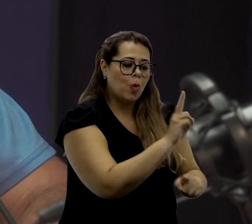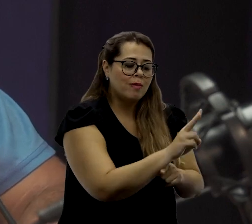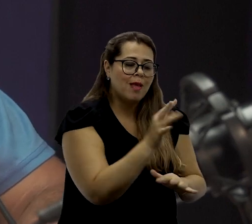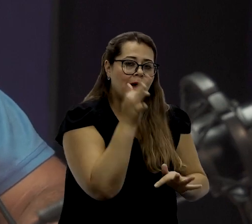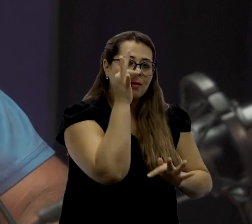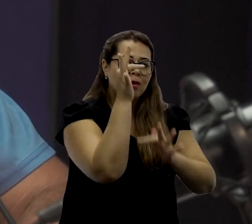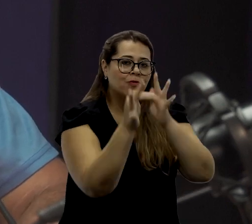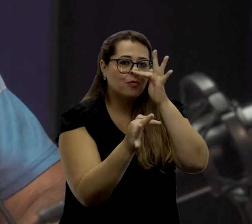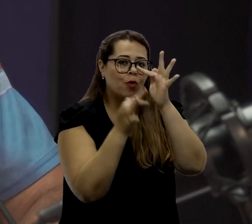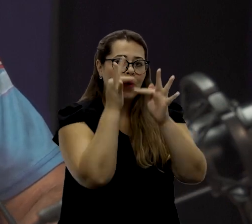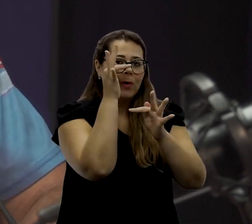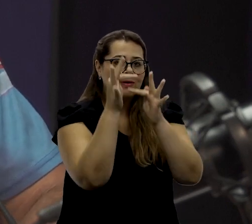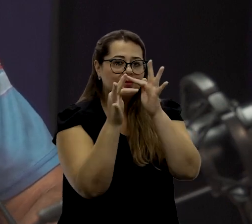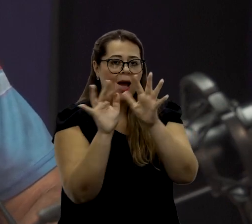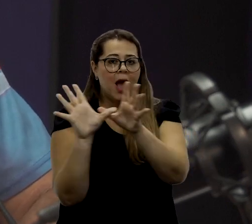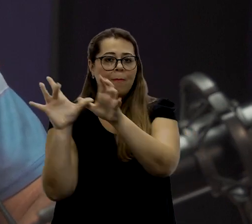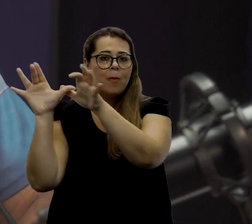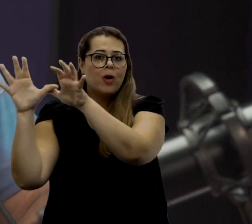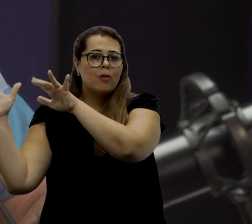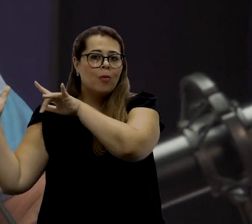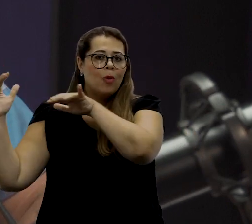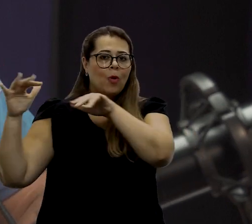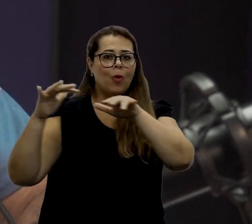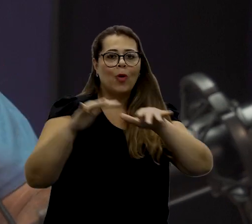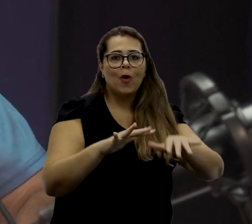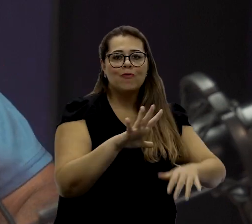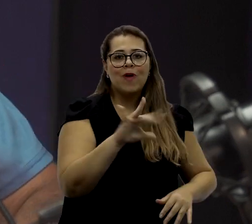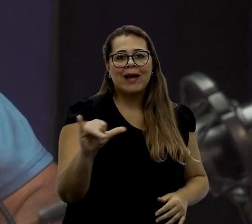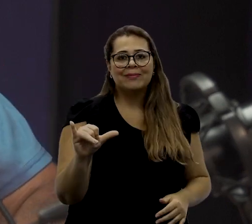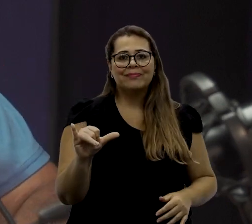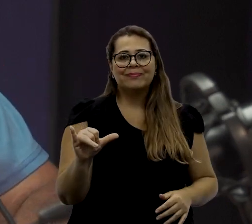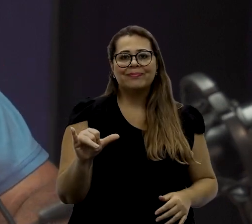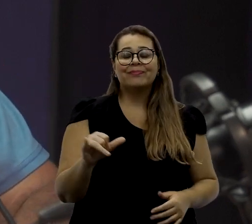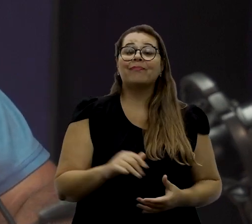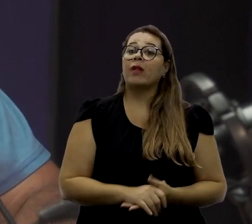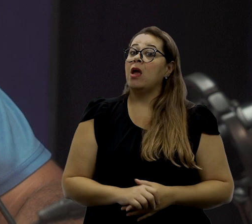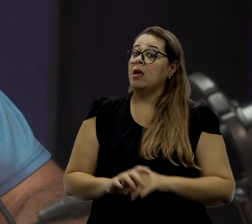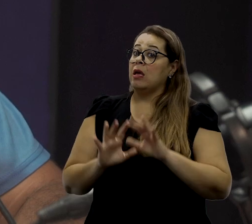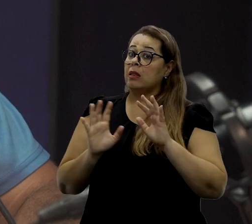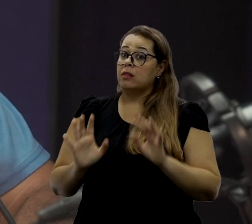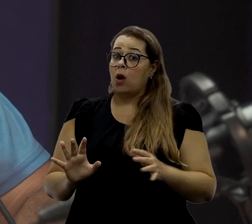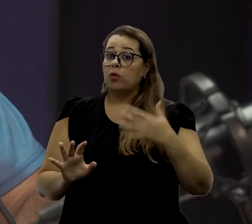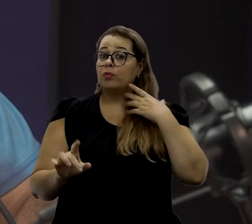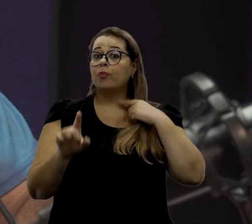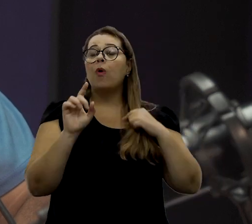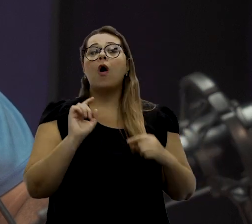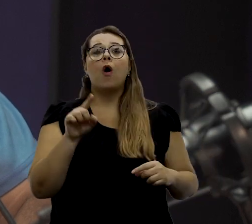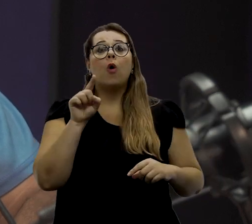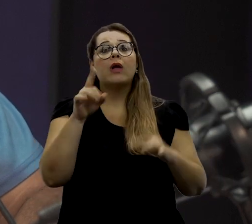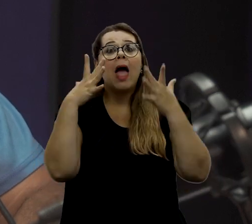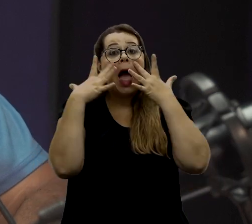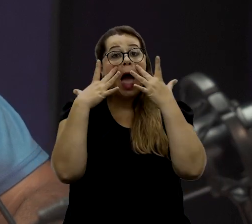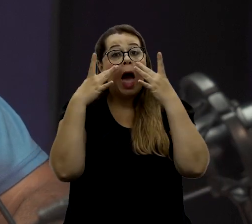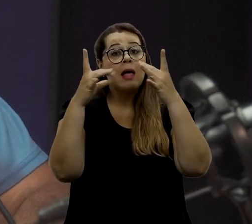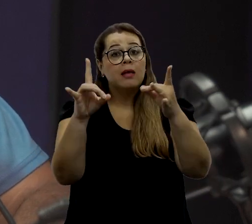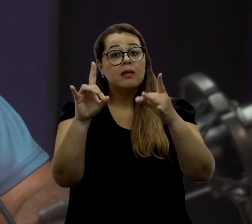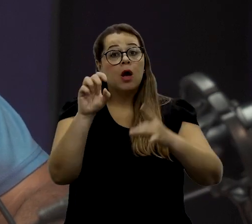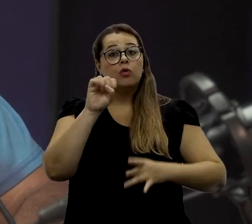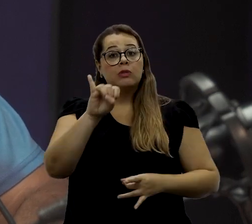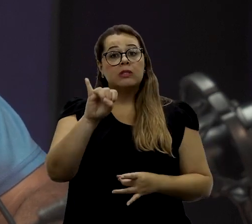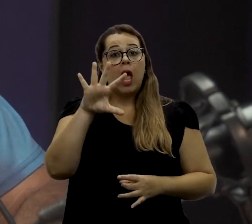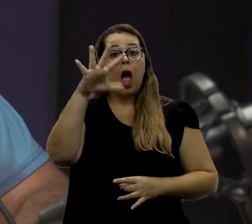de alerta é quando você se isola. Eu vejo assim, se uma pessoa está sendo prejudicada nos